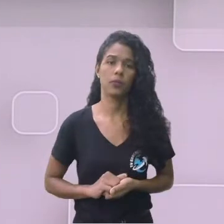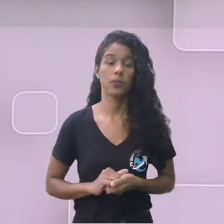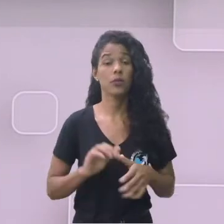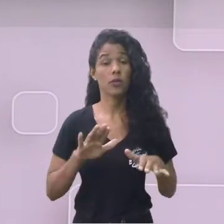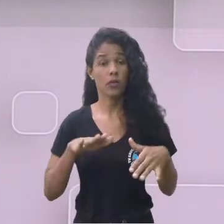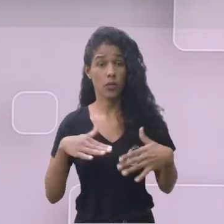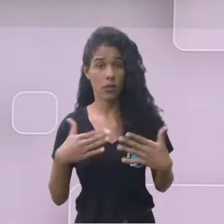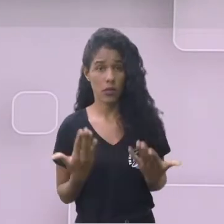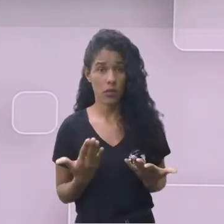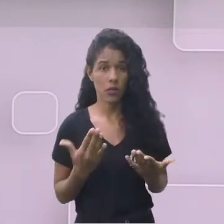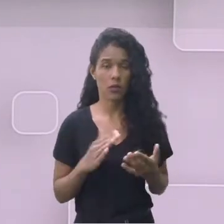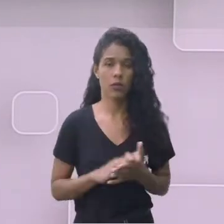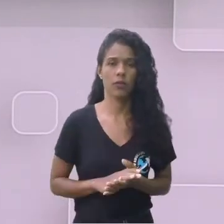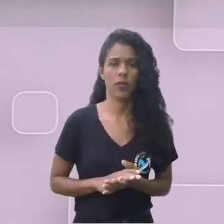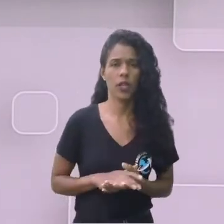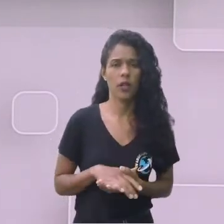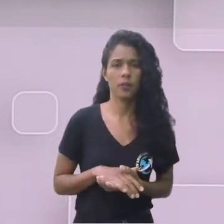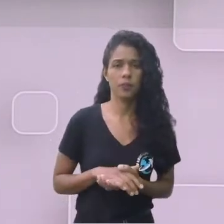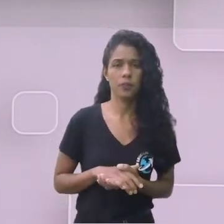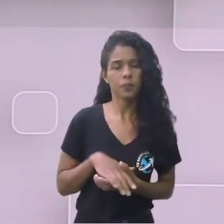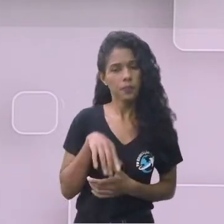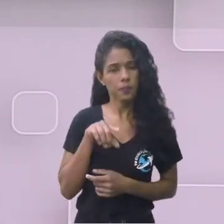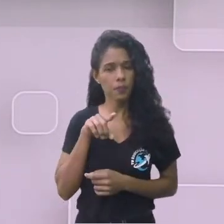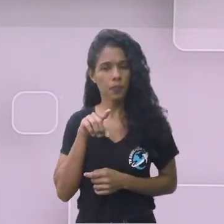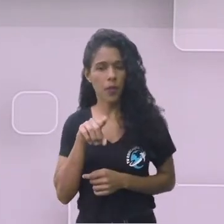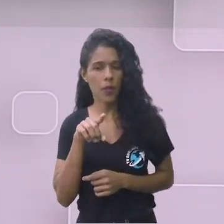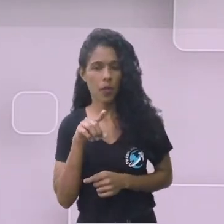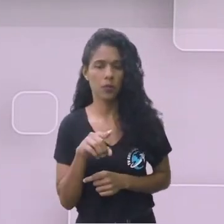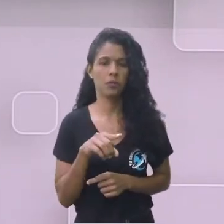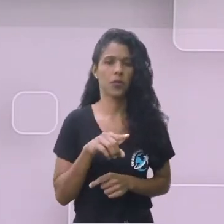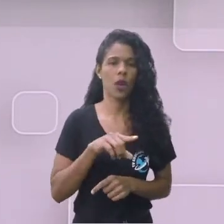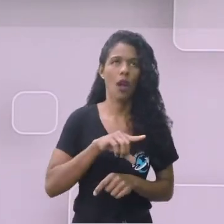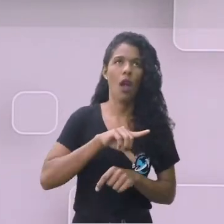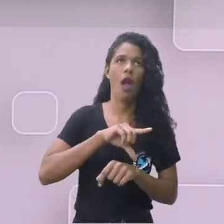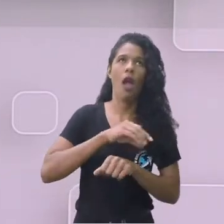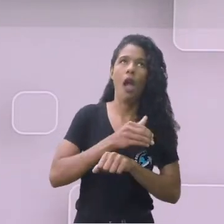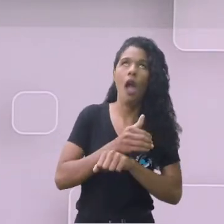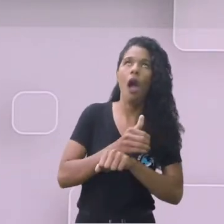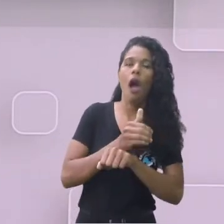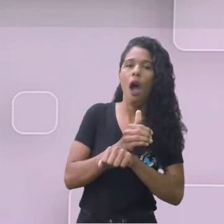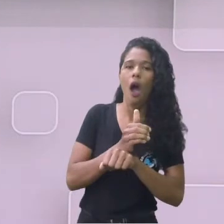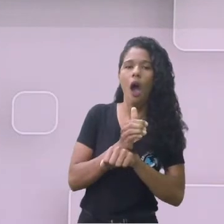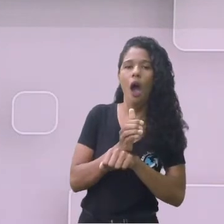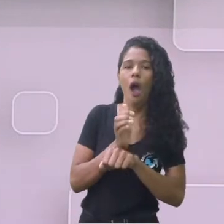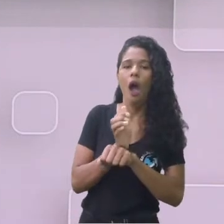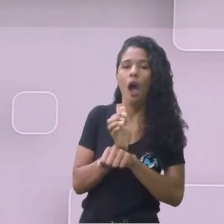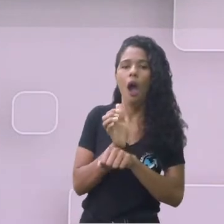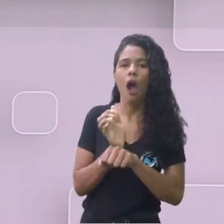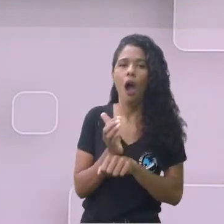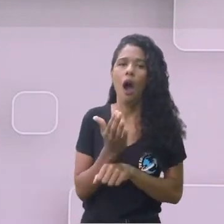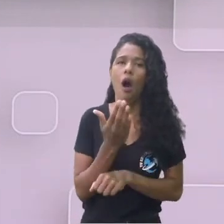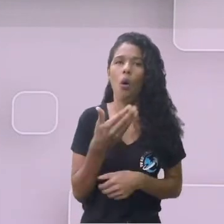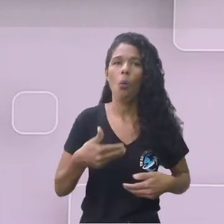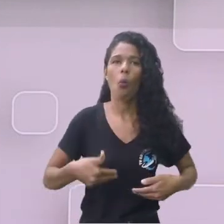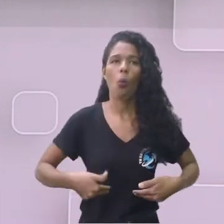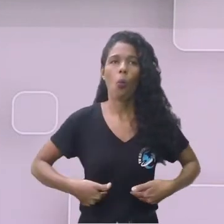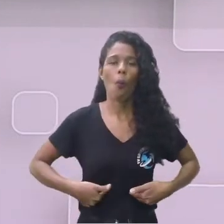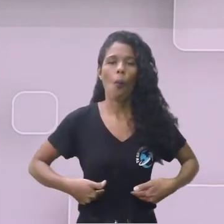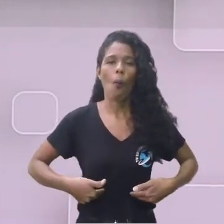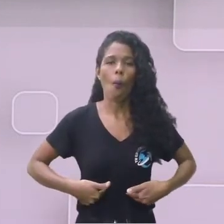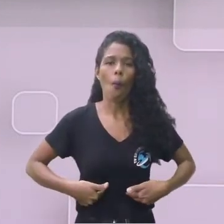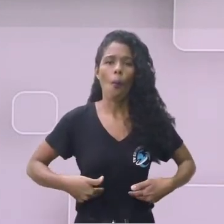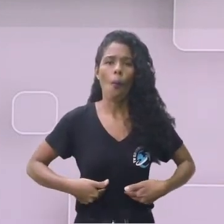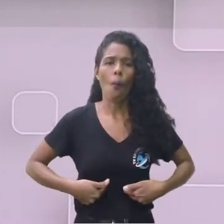E quando você fica muito tempo sem se alimentar, o que acontece? O que